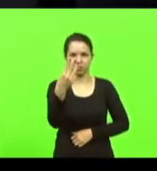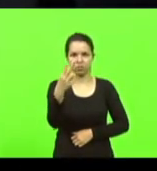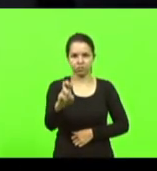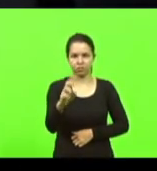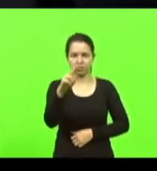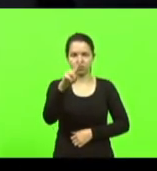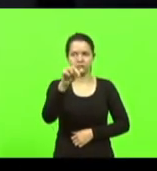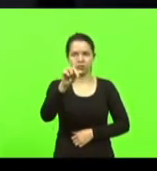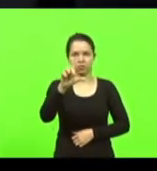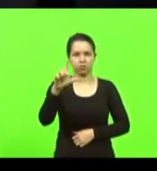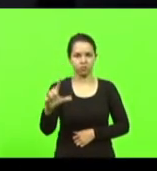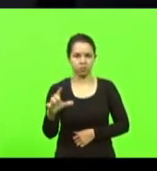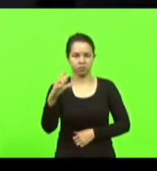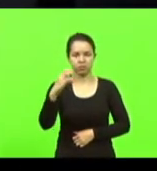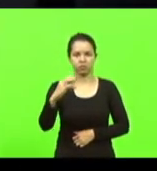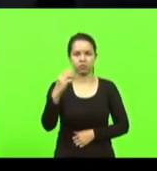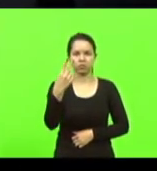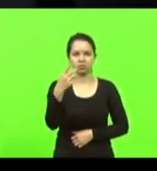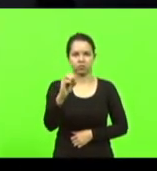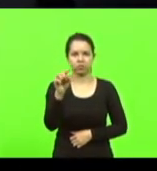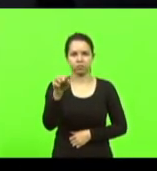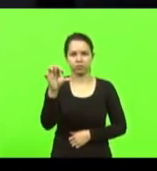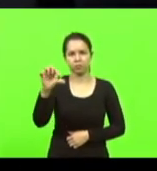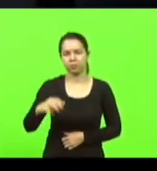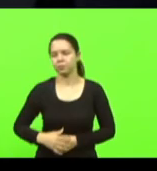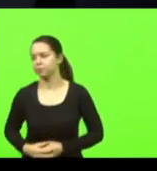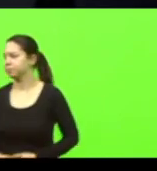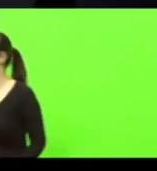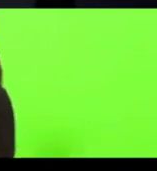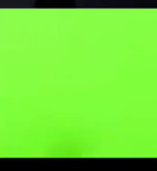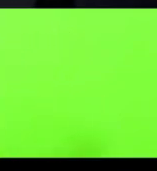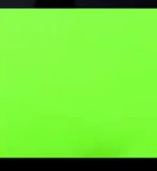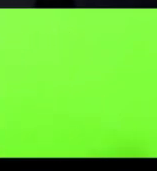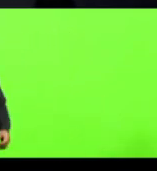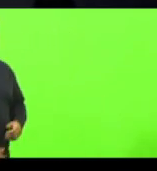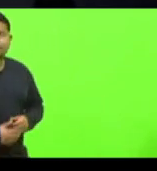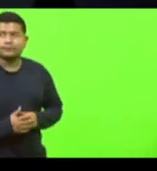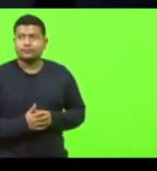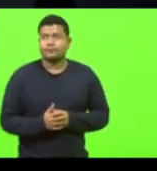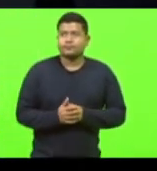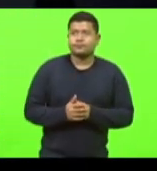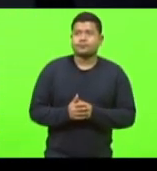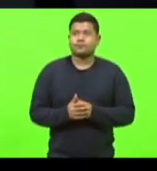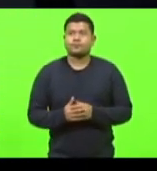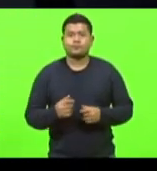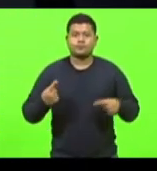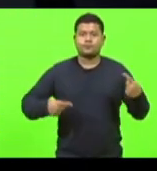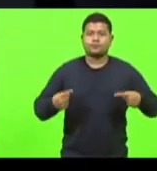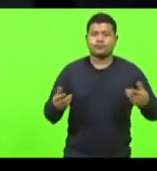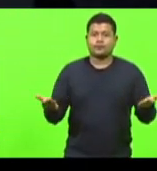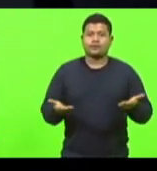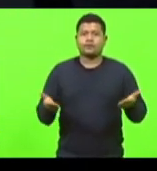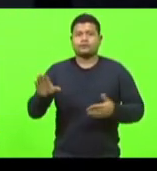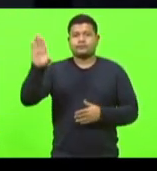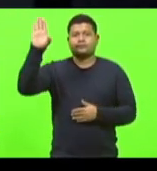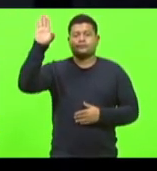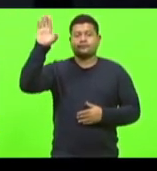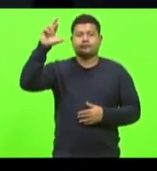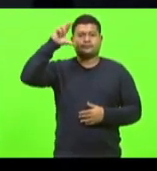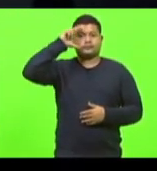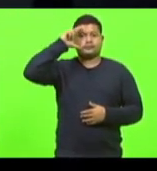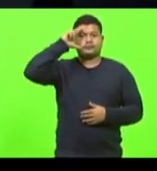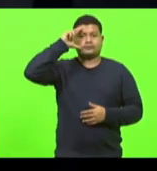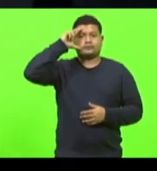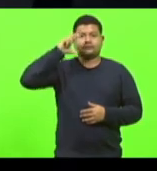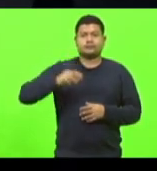do PLC 10.9 em discussão o requerimento com a palavra o deputado Ricardo Alba